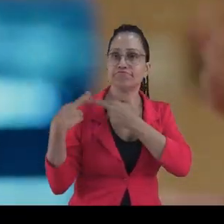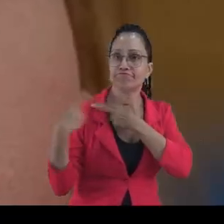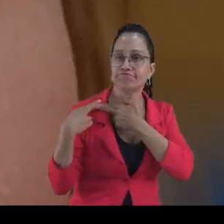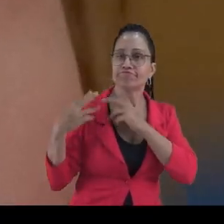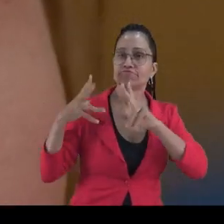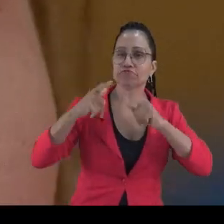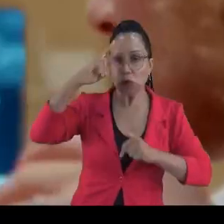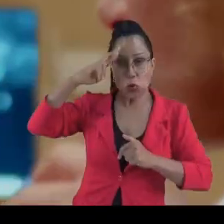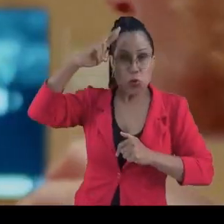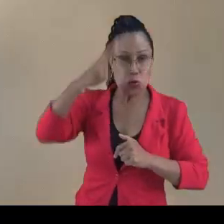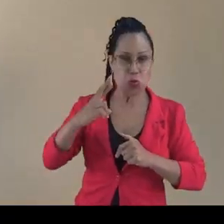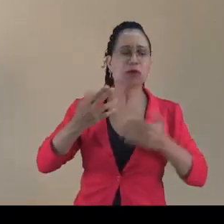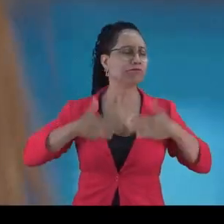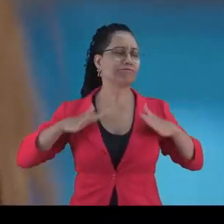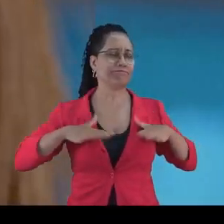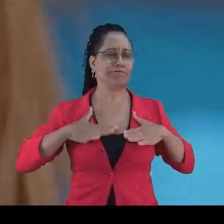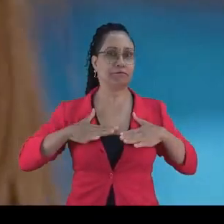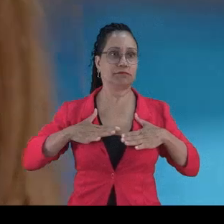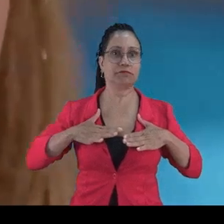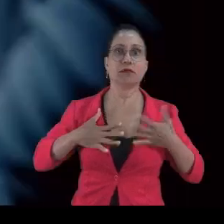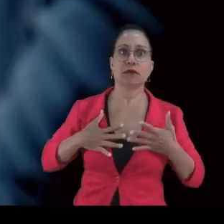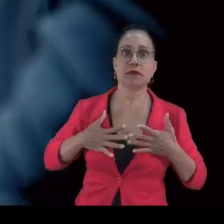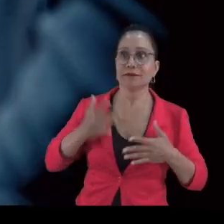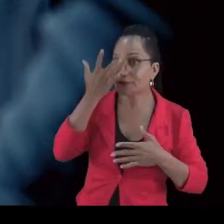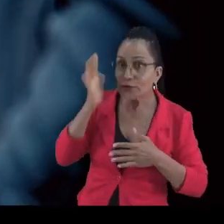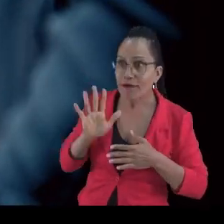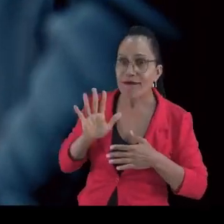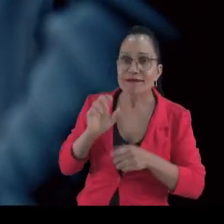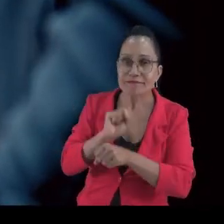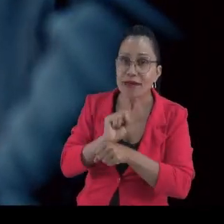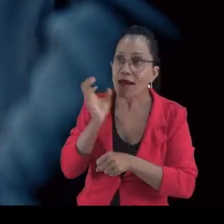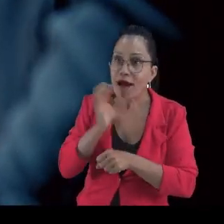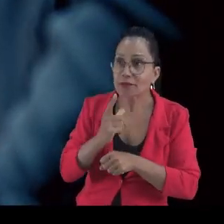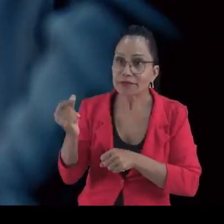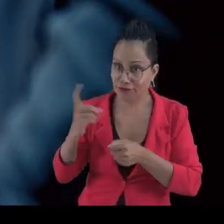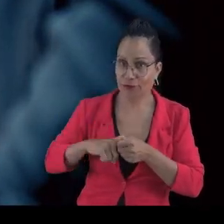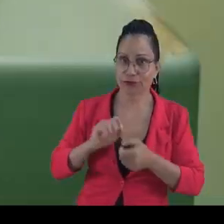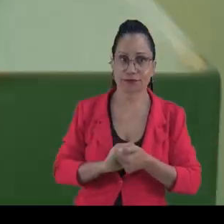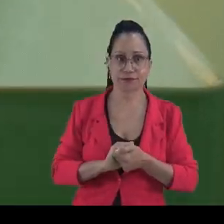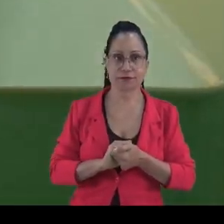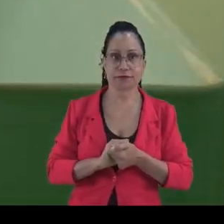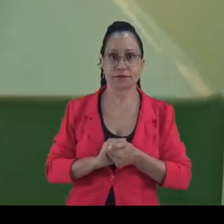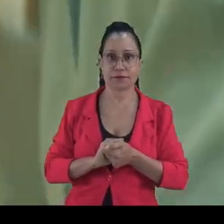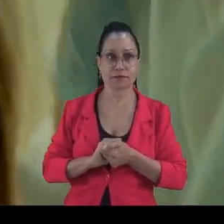coordenar tudo super tranquilo consir eu vou ali rapidinho e já